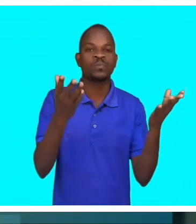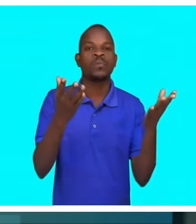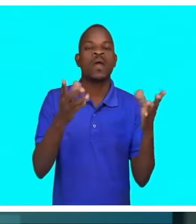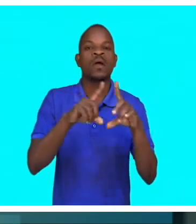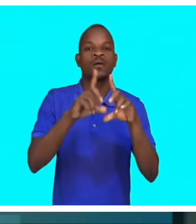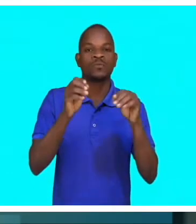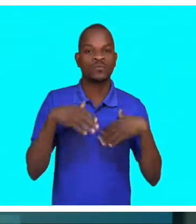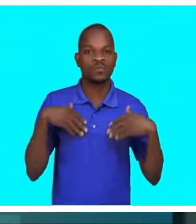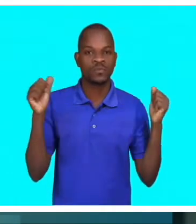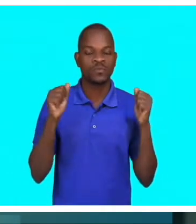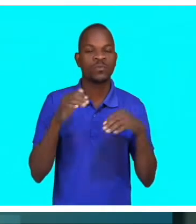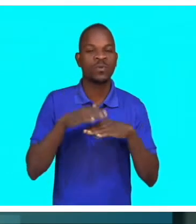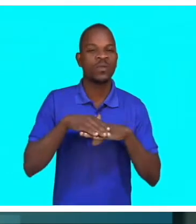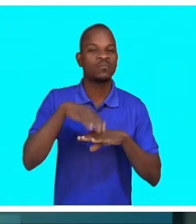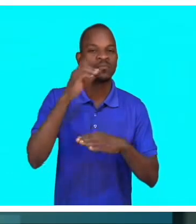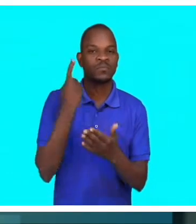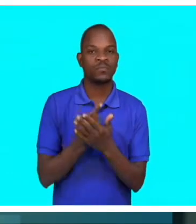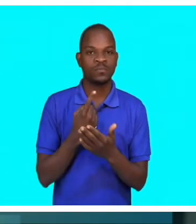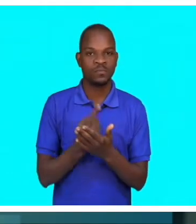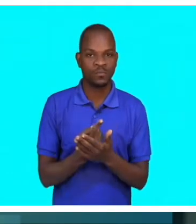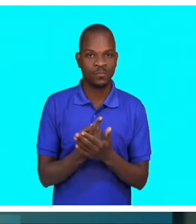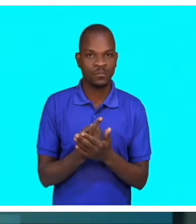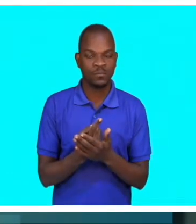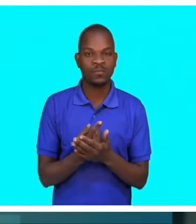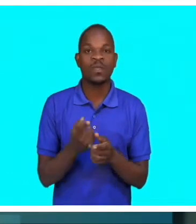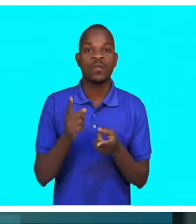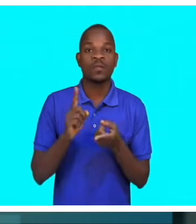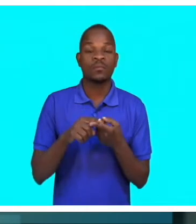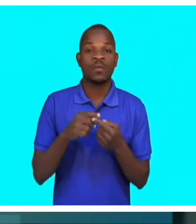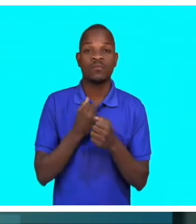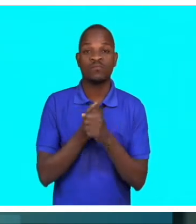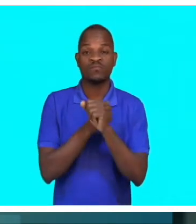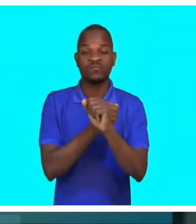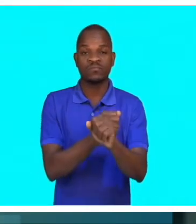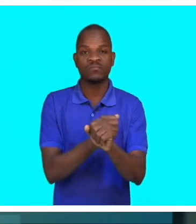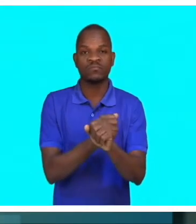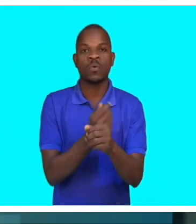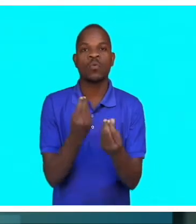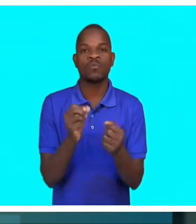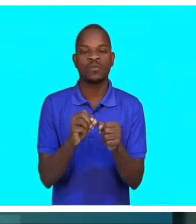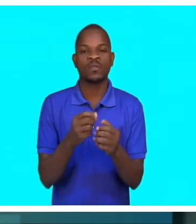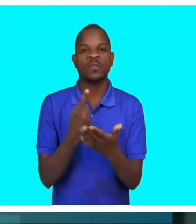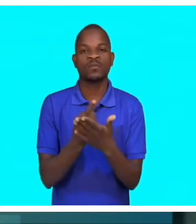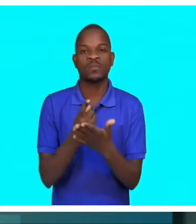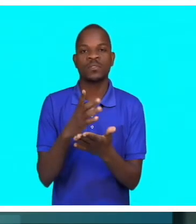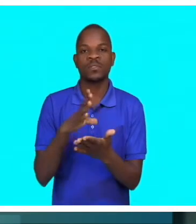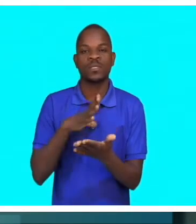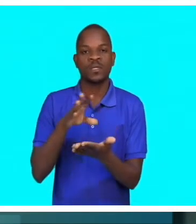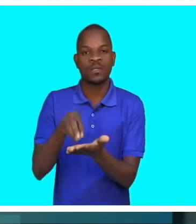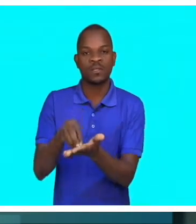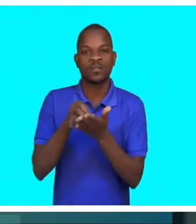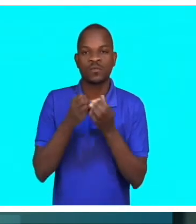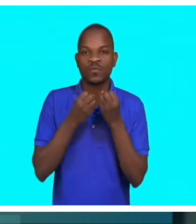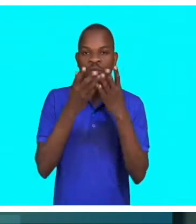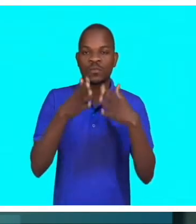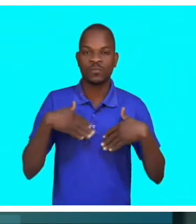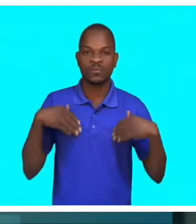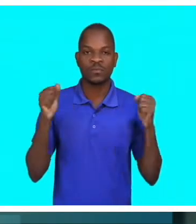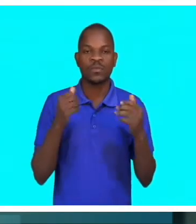informação ligada à saúde, que é muito importante. E a prevenção só pode ser feita com acesso à informação